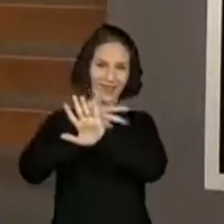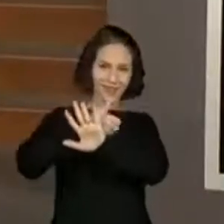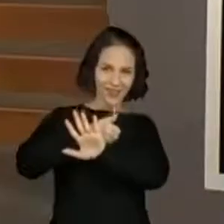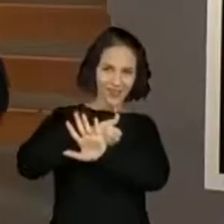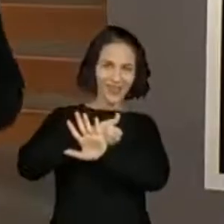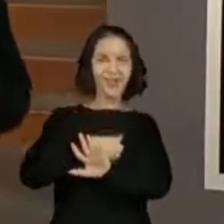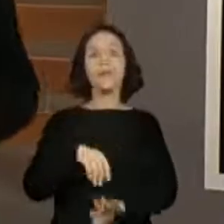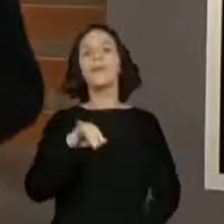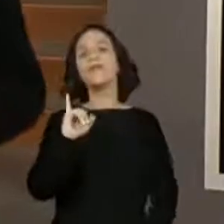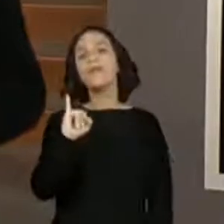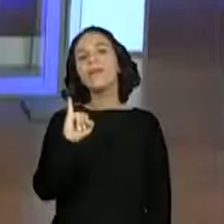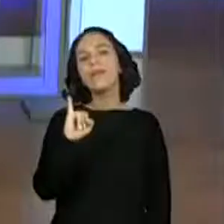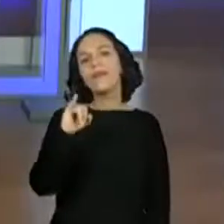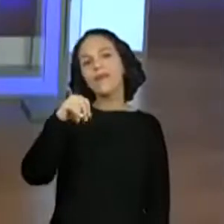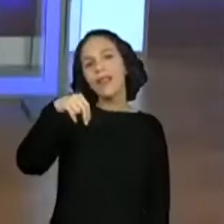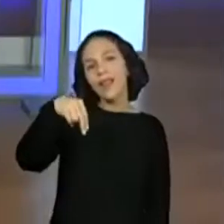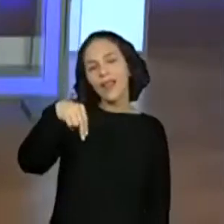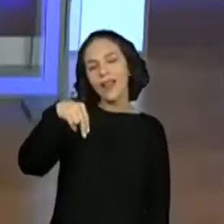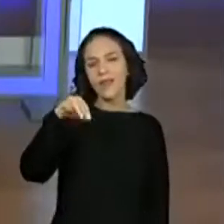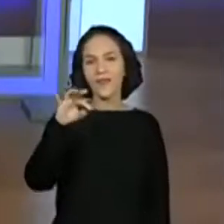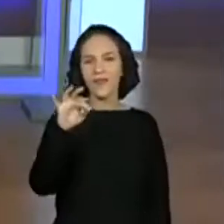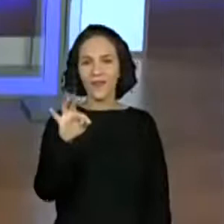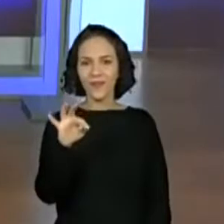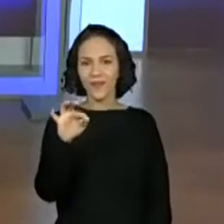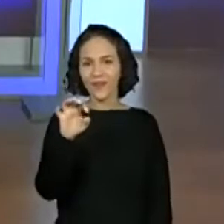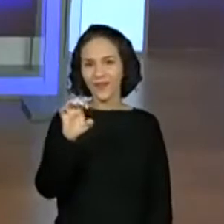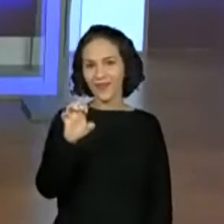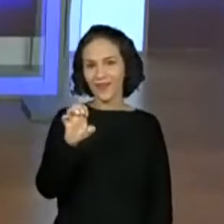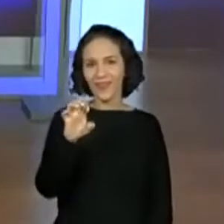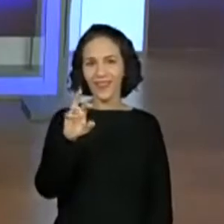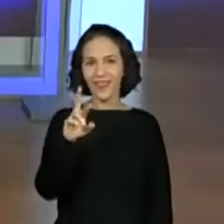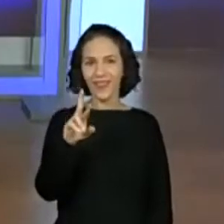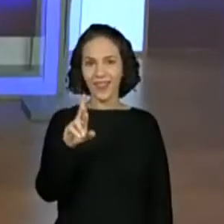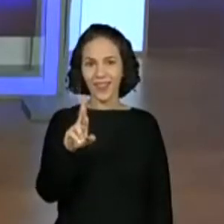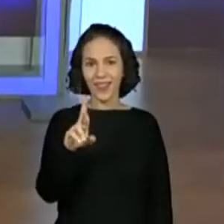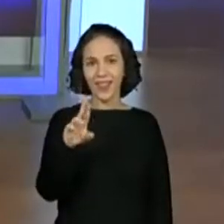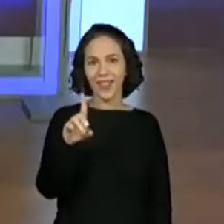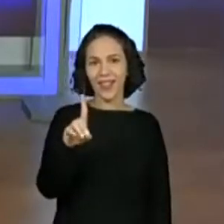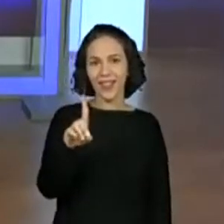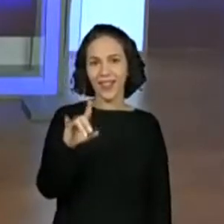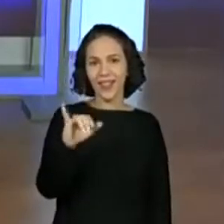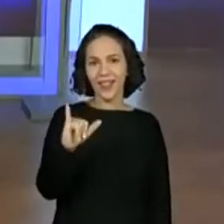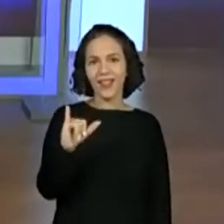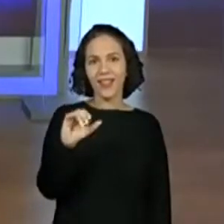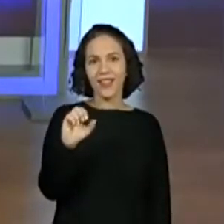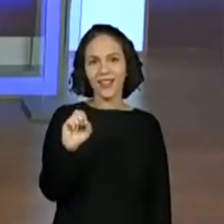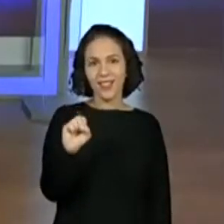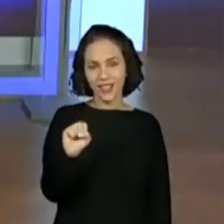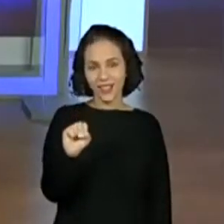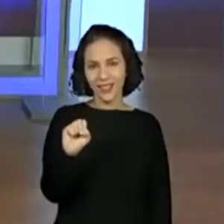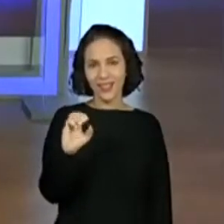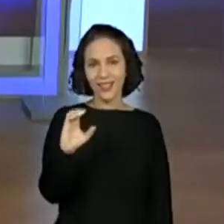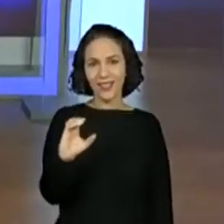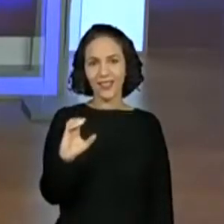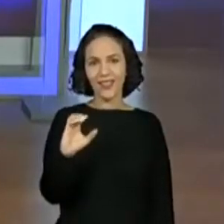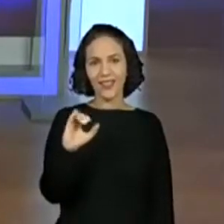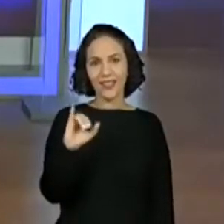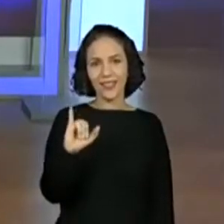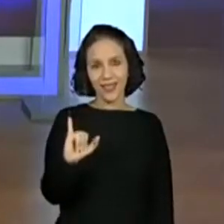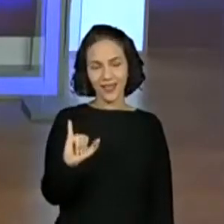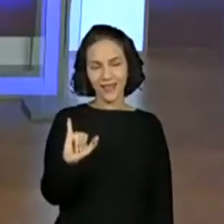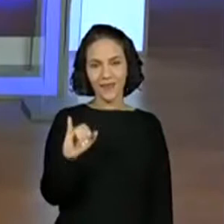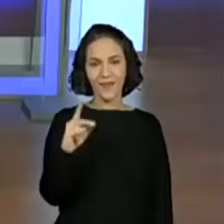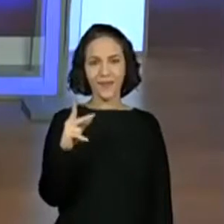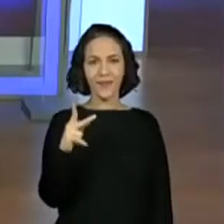interdisciplinaridade, não é? Isso. Deu quase um trava-línguas aqui para a professora Genoa, hein? Porque realmente é uma mistura, então Isso, vamos é uma